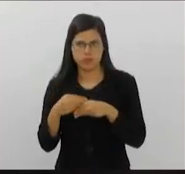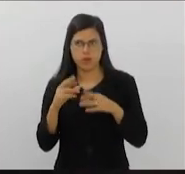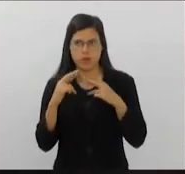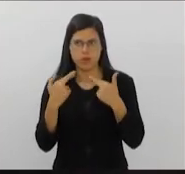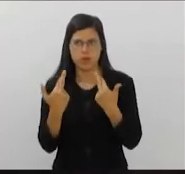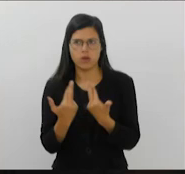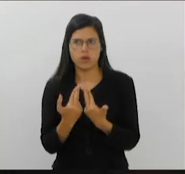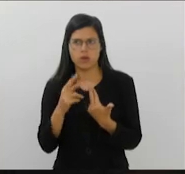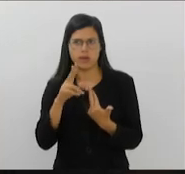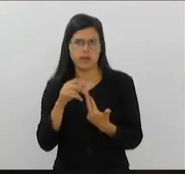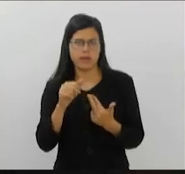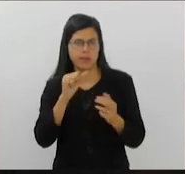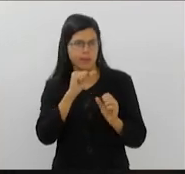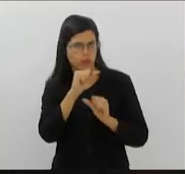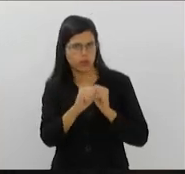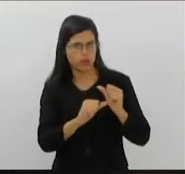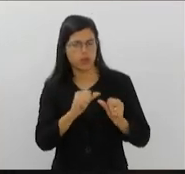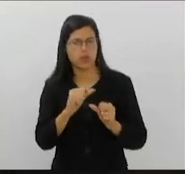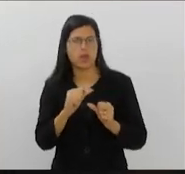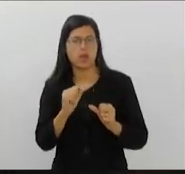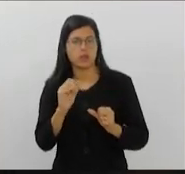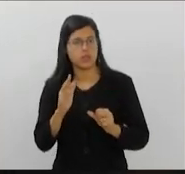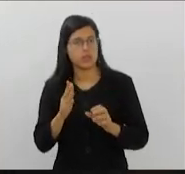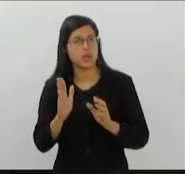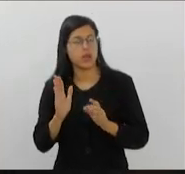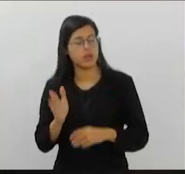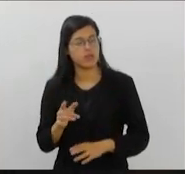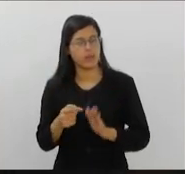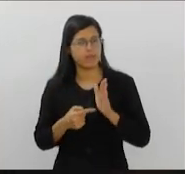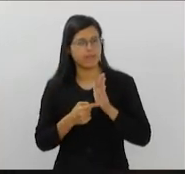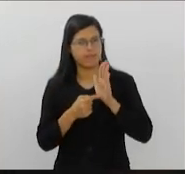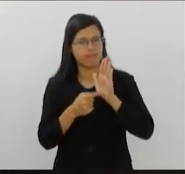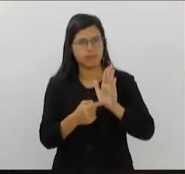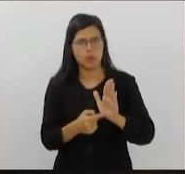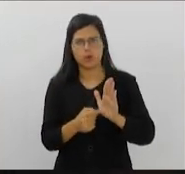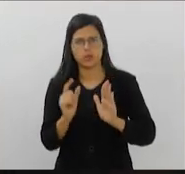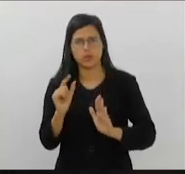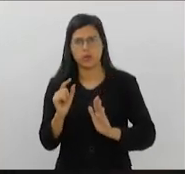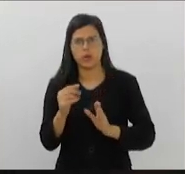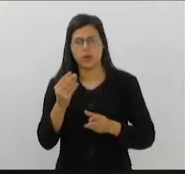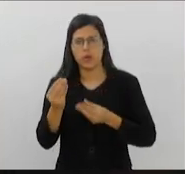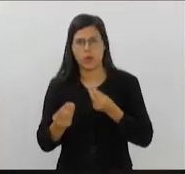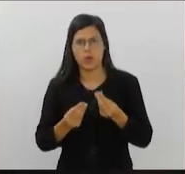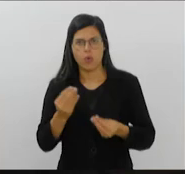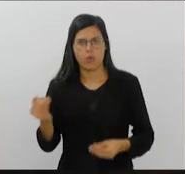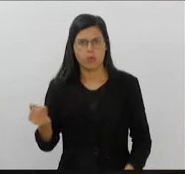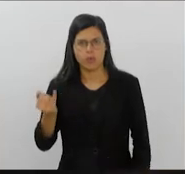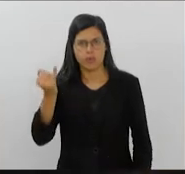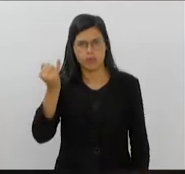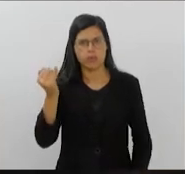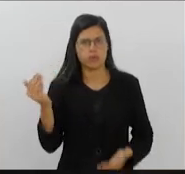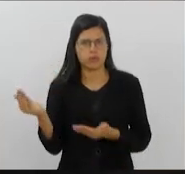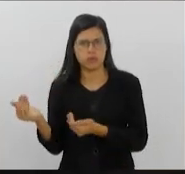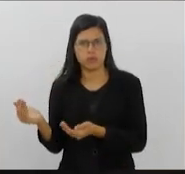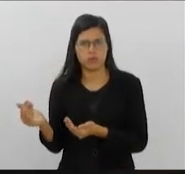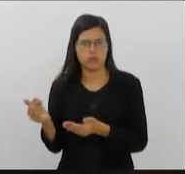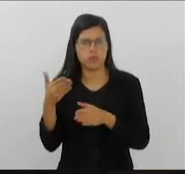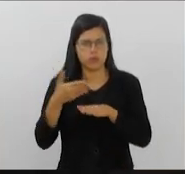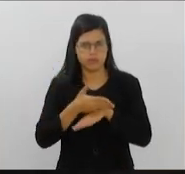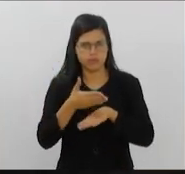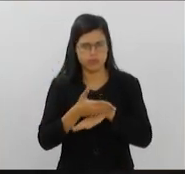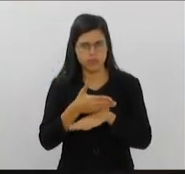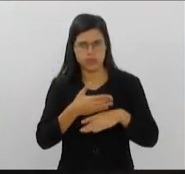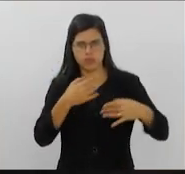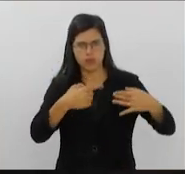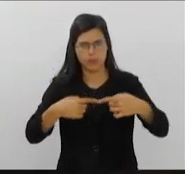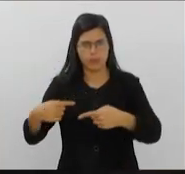então, essa composição. Então, isso já reflete justamente como é importante essa juventude participar dessas discussões. E